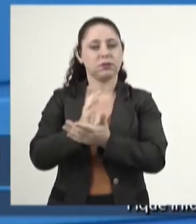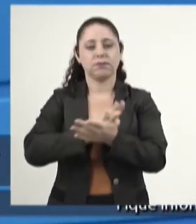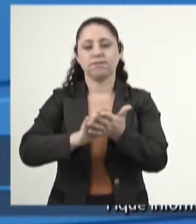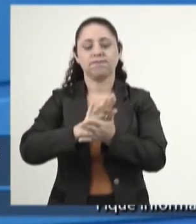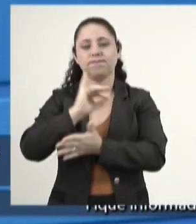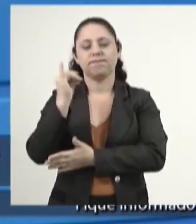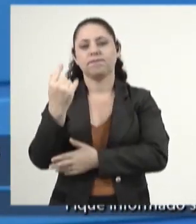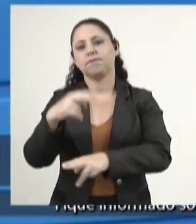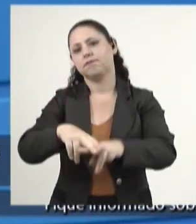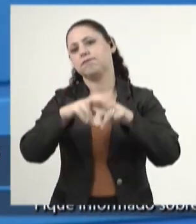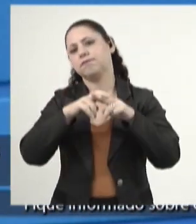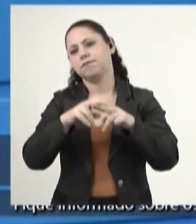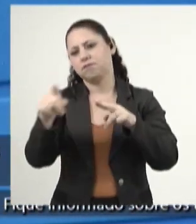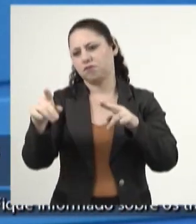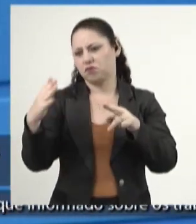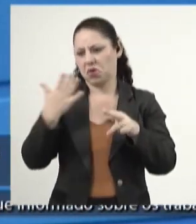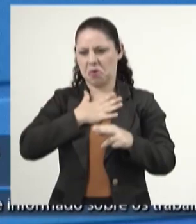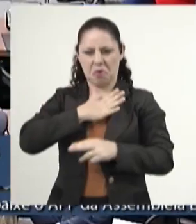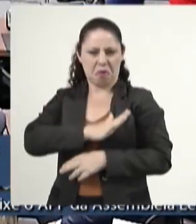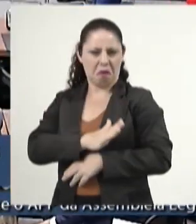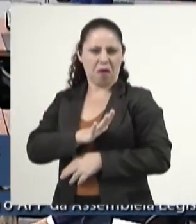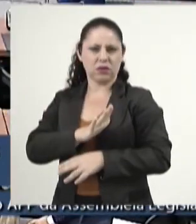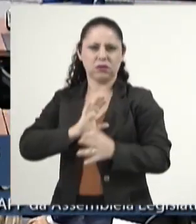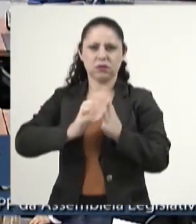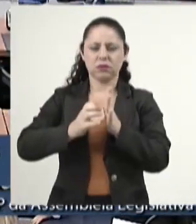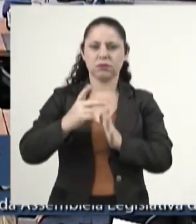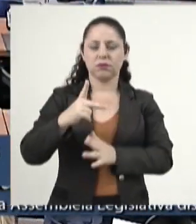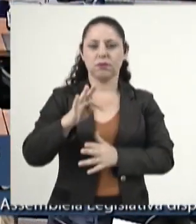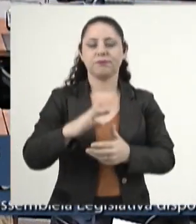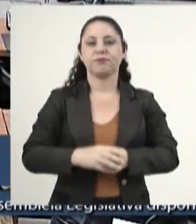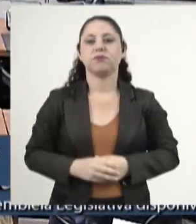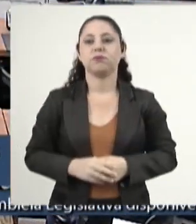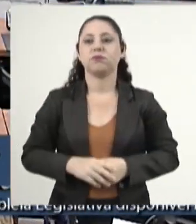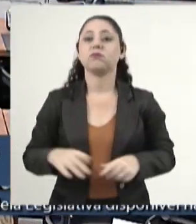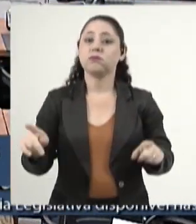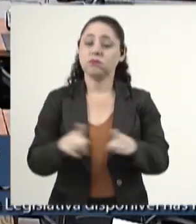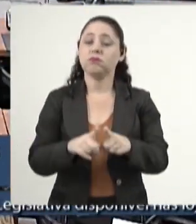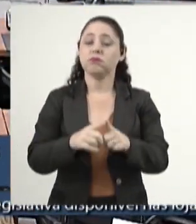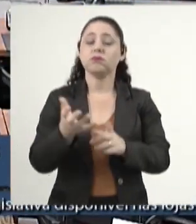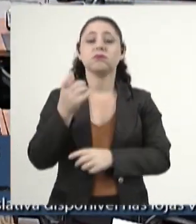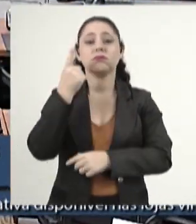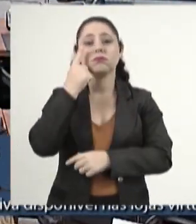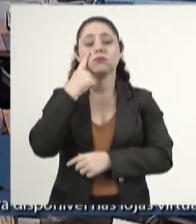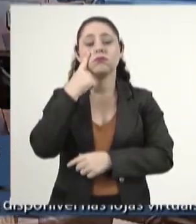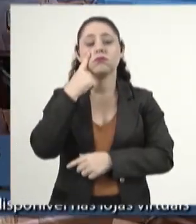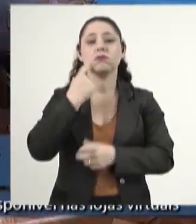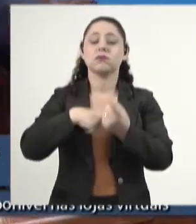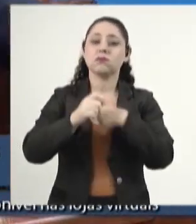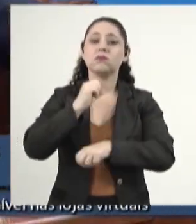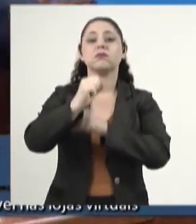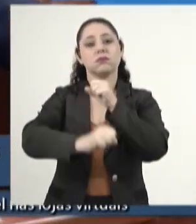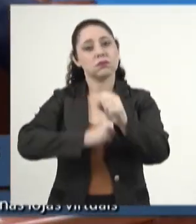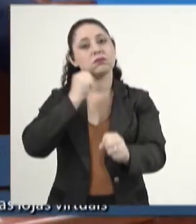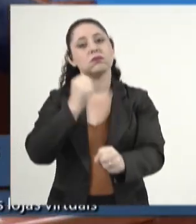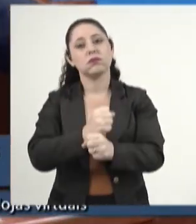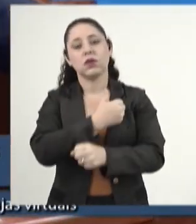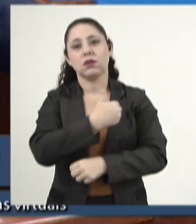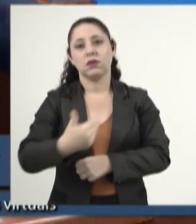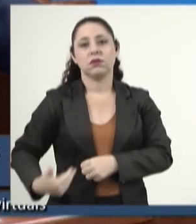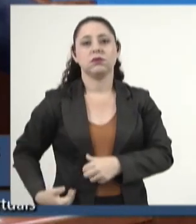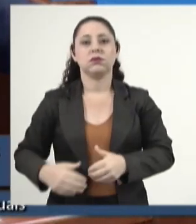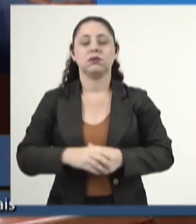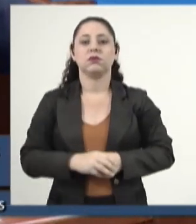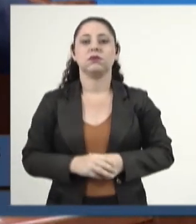exatamente por isso que eles odeiam o PT. Eu também quero ver a economia o ano que vem. Porque a economia no governo